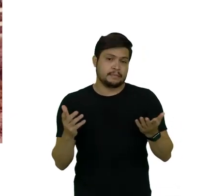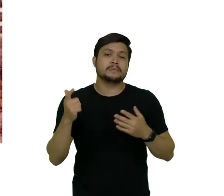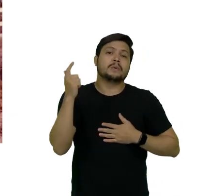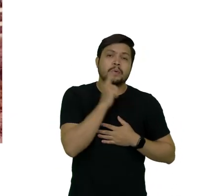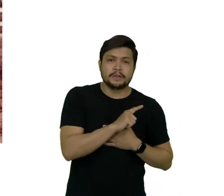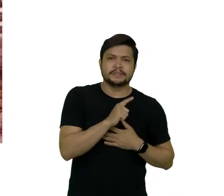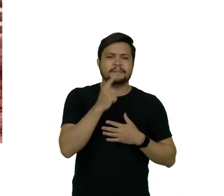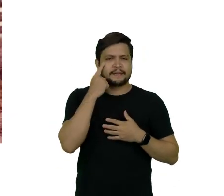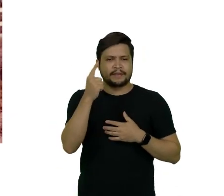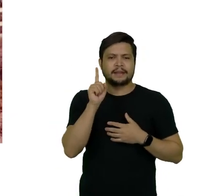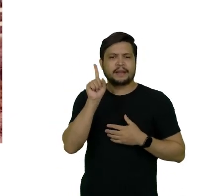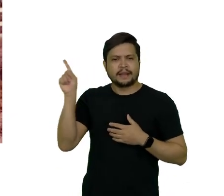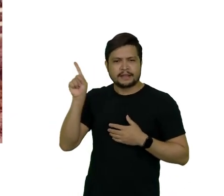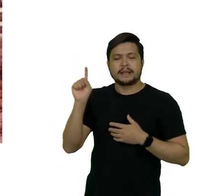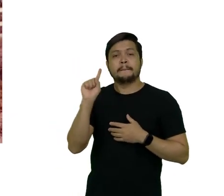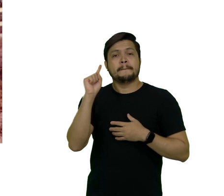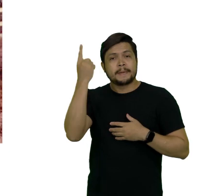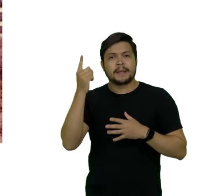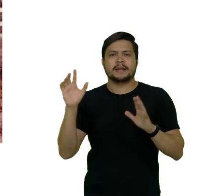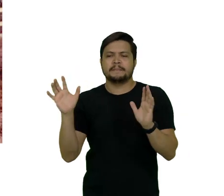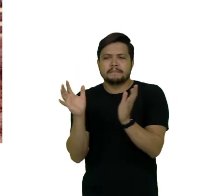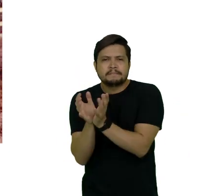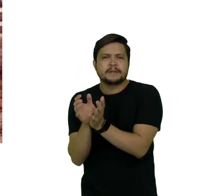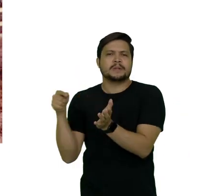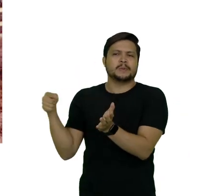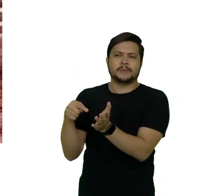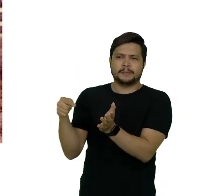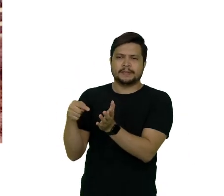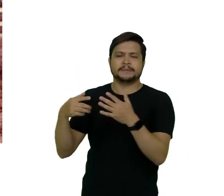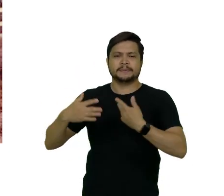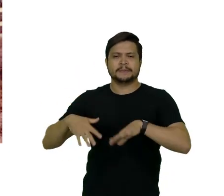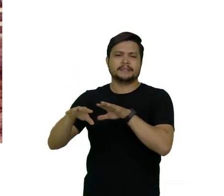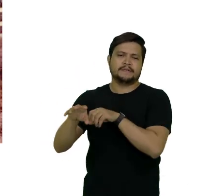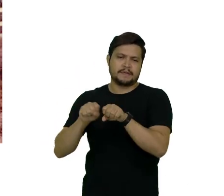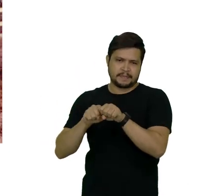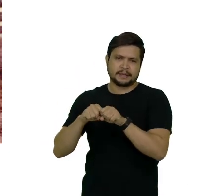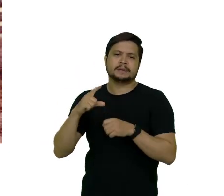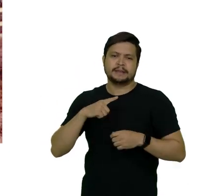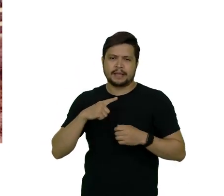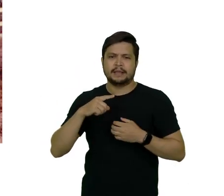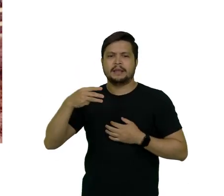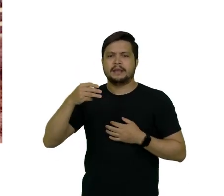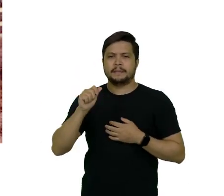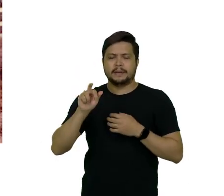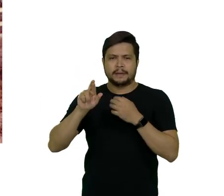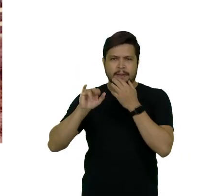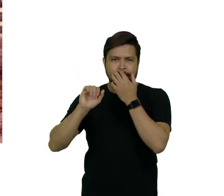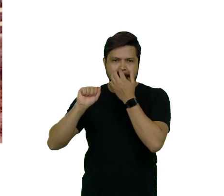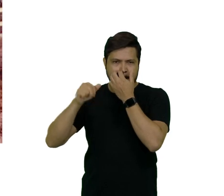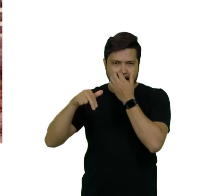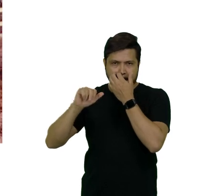anda. Então, conquistas aqui é a nossa turminha, os 4 que se formaram. Essa aqui é a